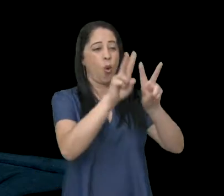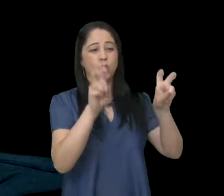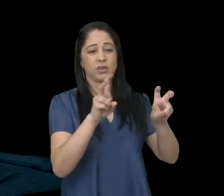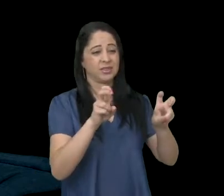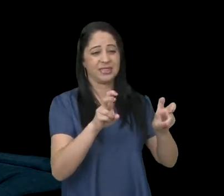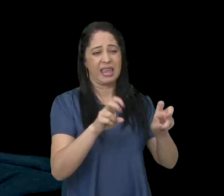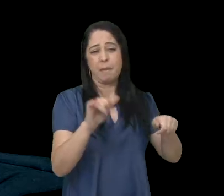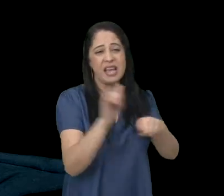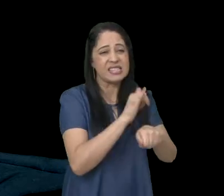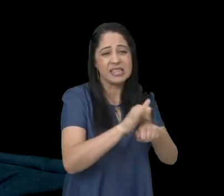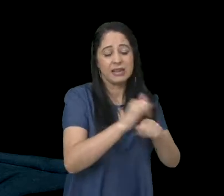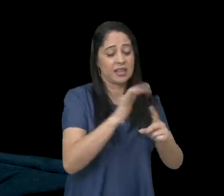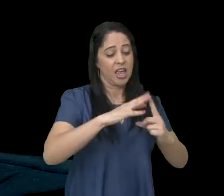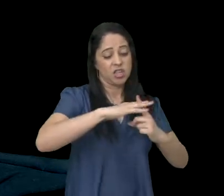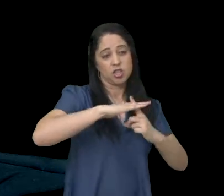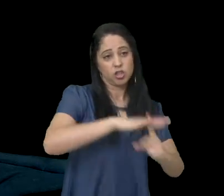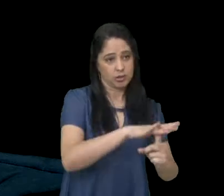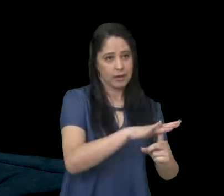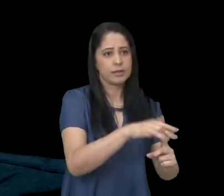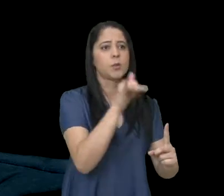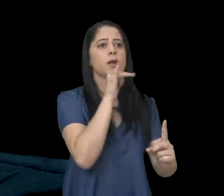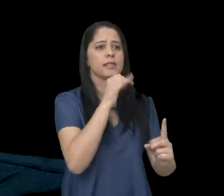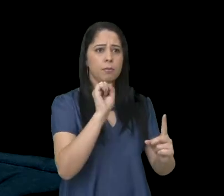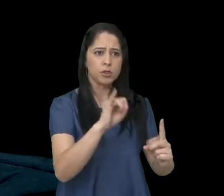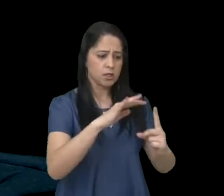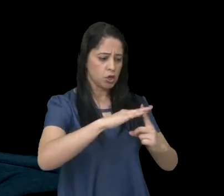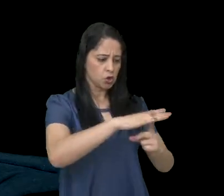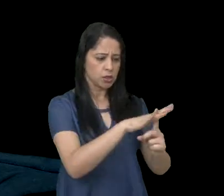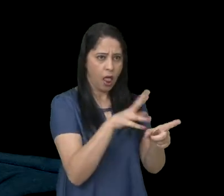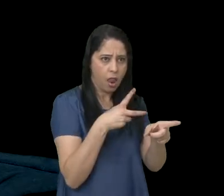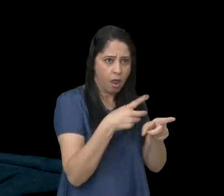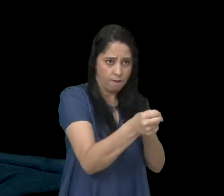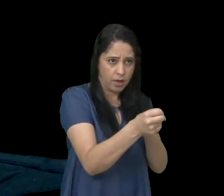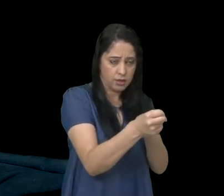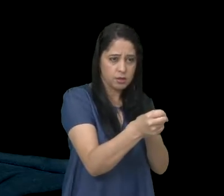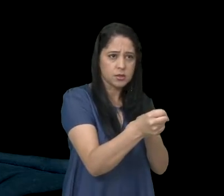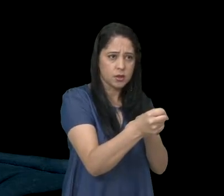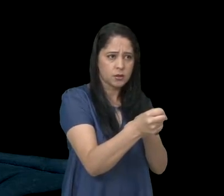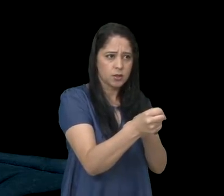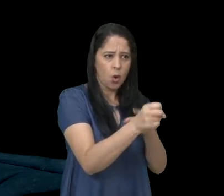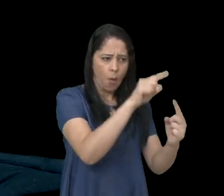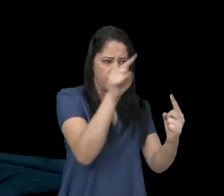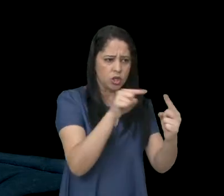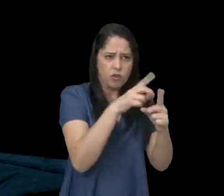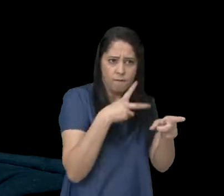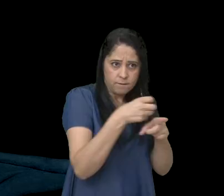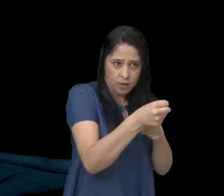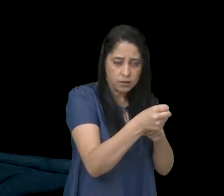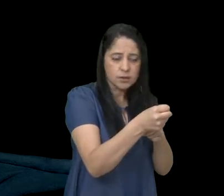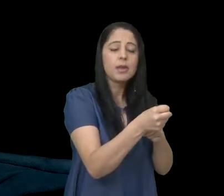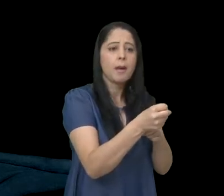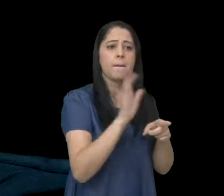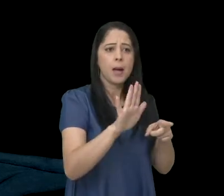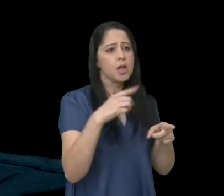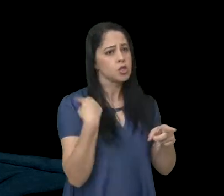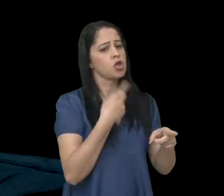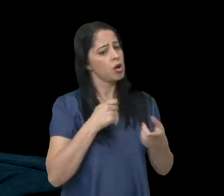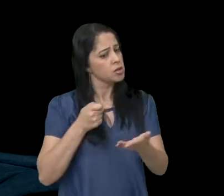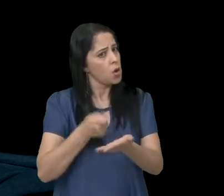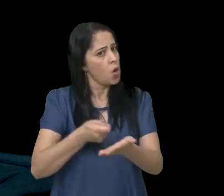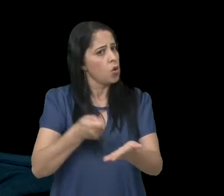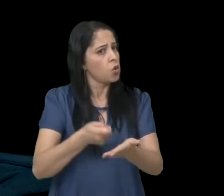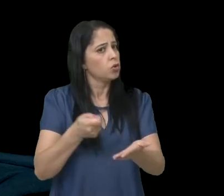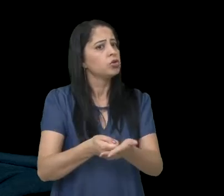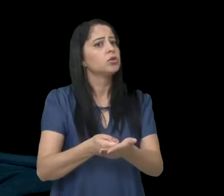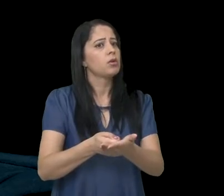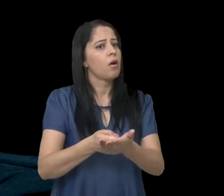no socialismo, se nós conseguimos o socialismo, chegar no socialismo, a gente ia continuar